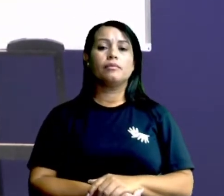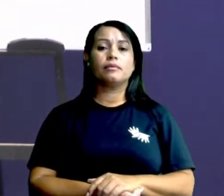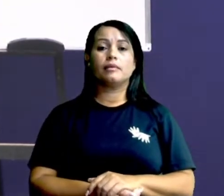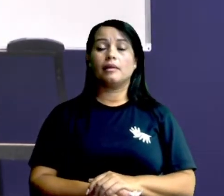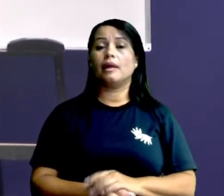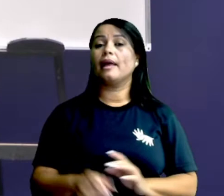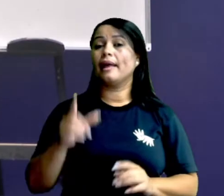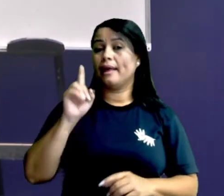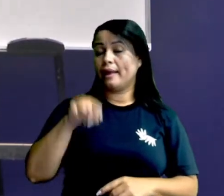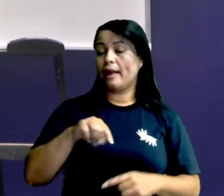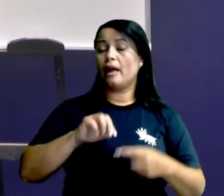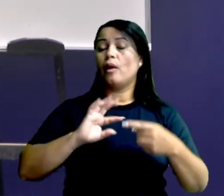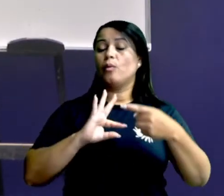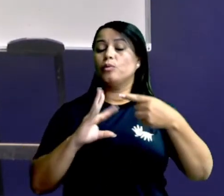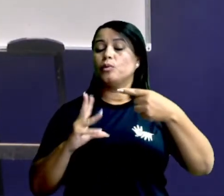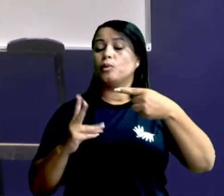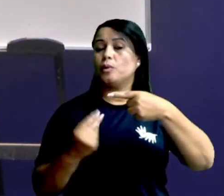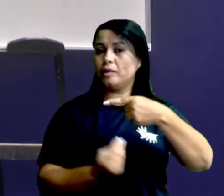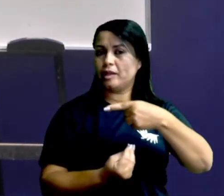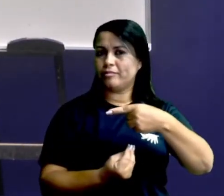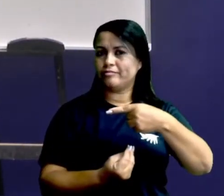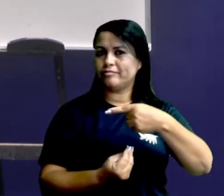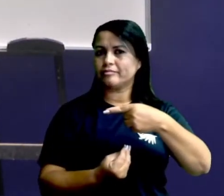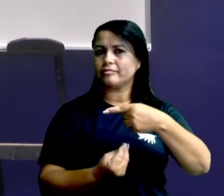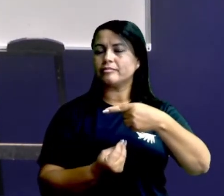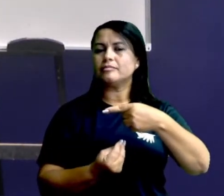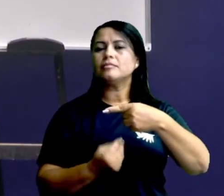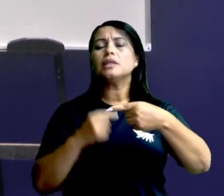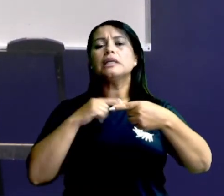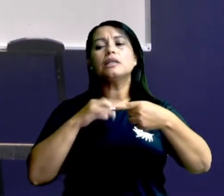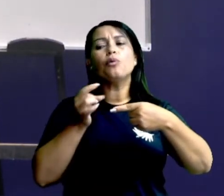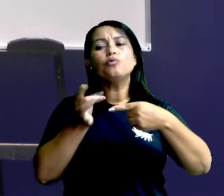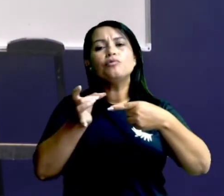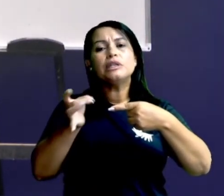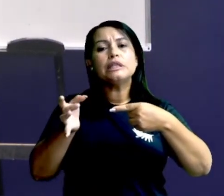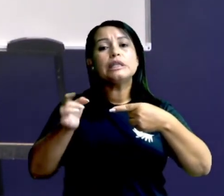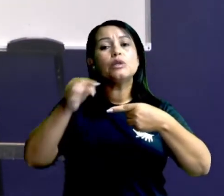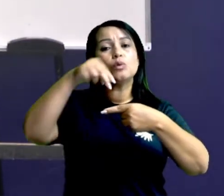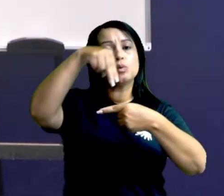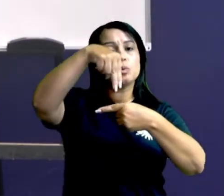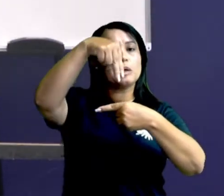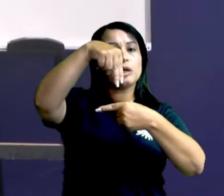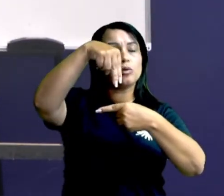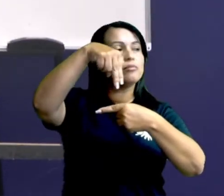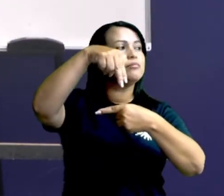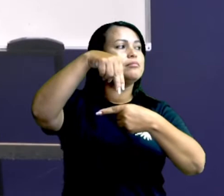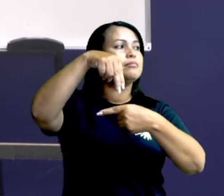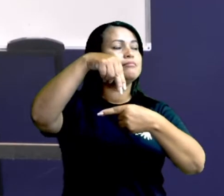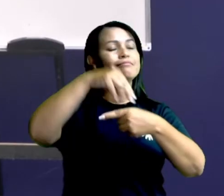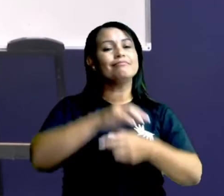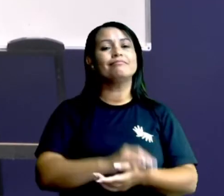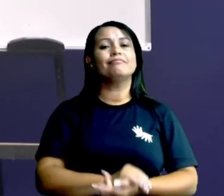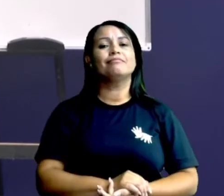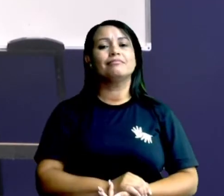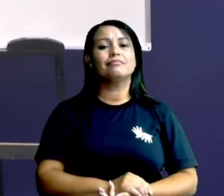que é o total, e os vendidos será o nosso numerador.